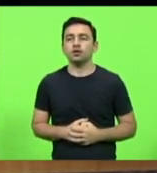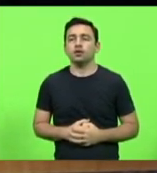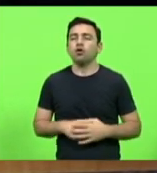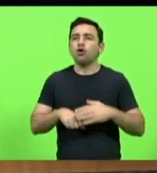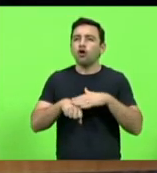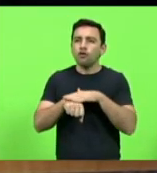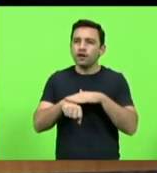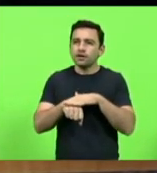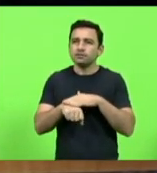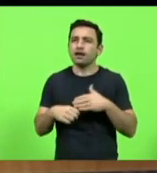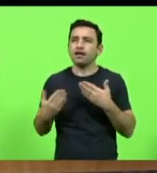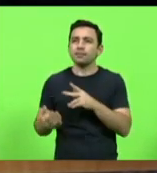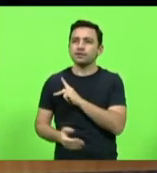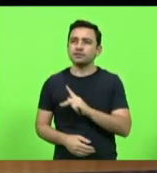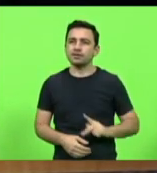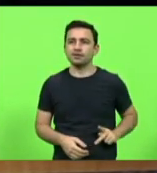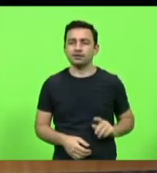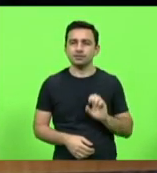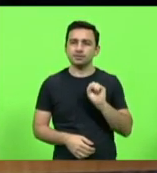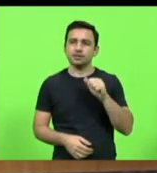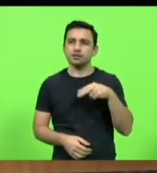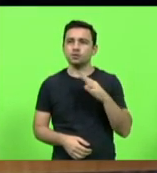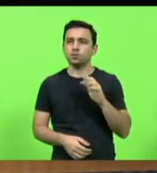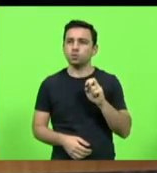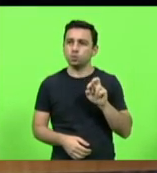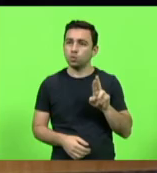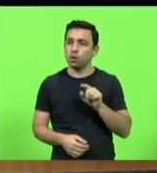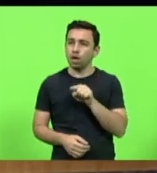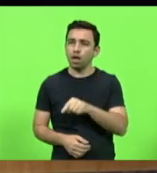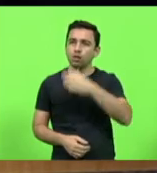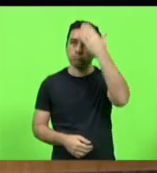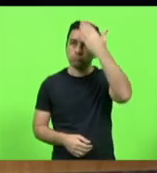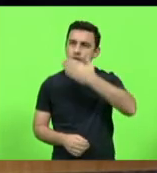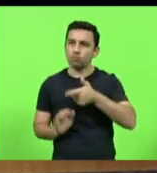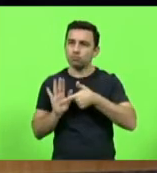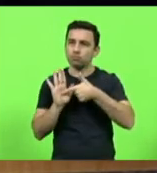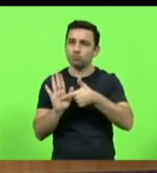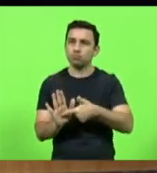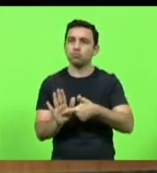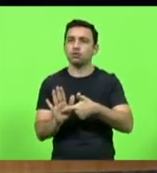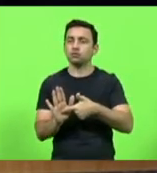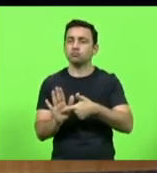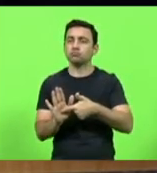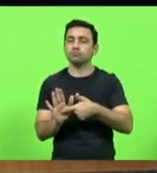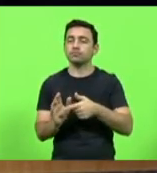Ferrari, quando ele terá a oportunidade de comprovar que